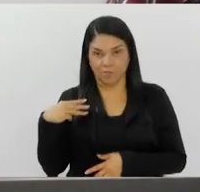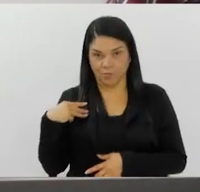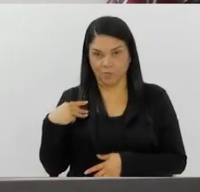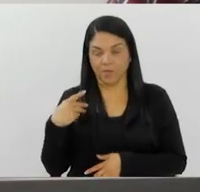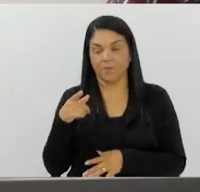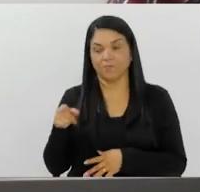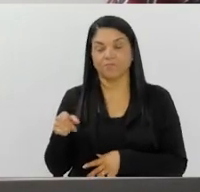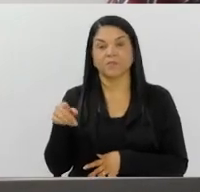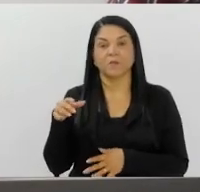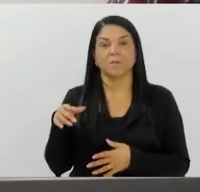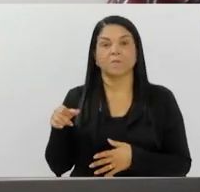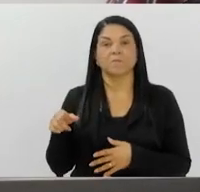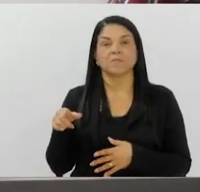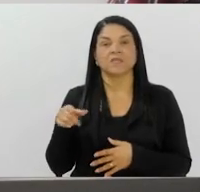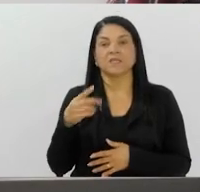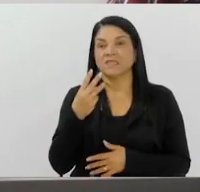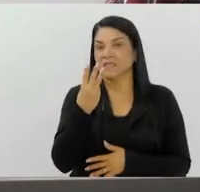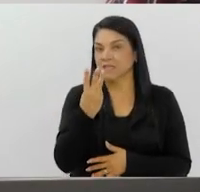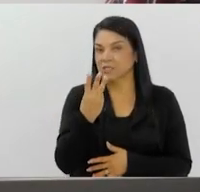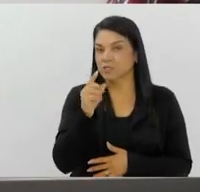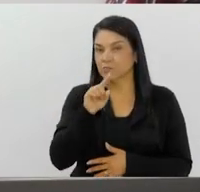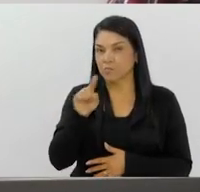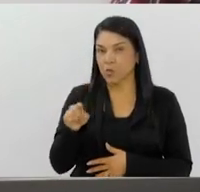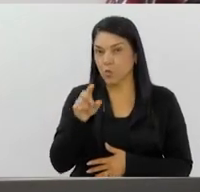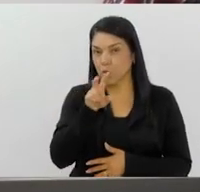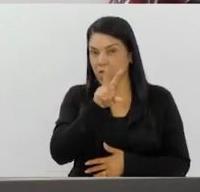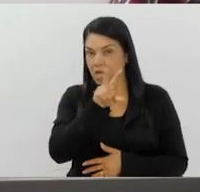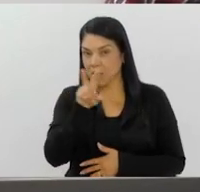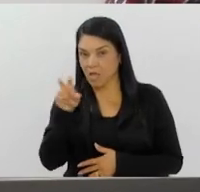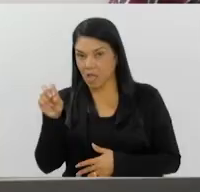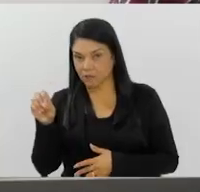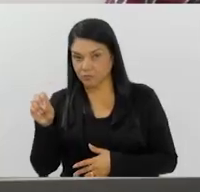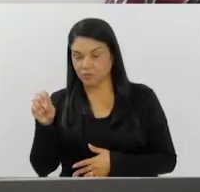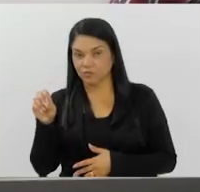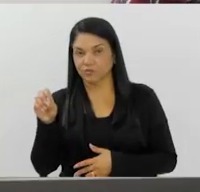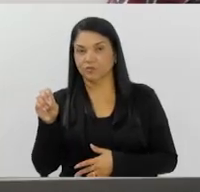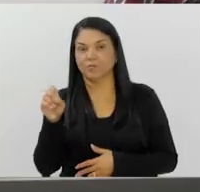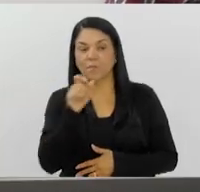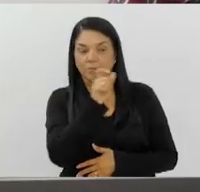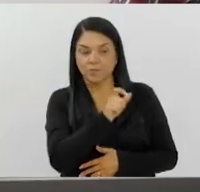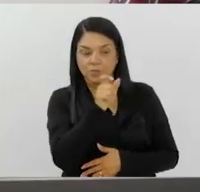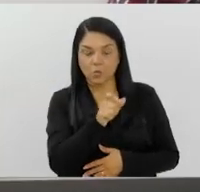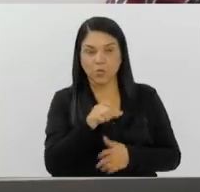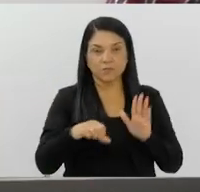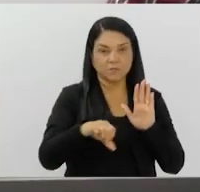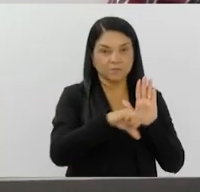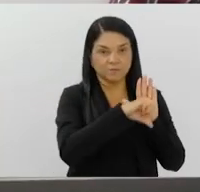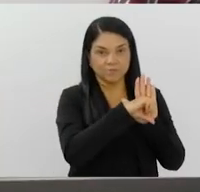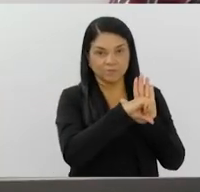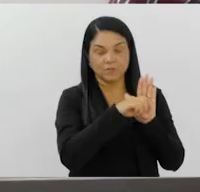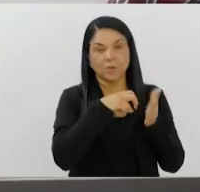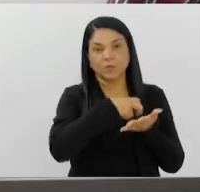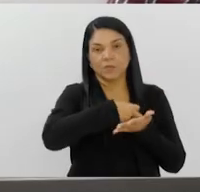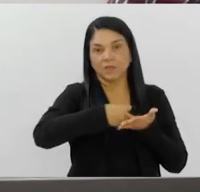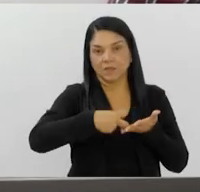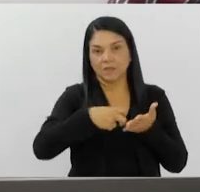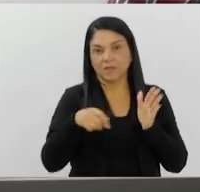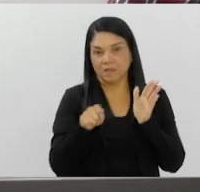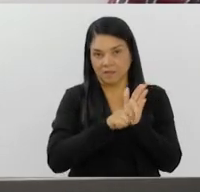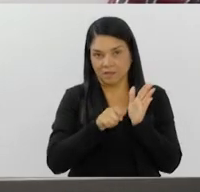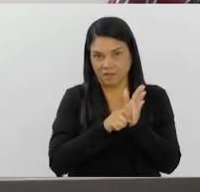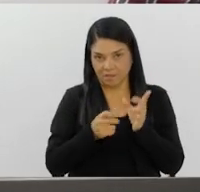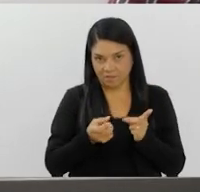3500 casos de condenados por tráfico aqui no Rio de Janeiro